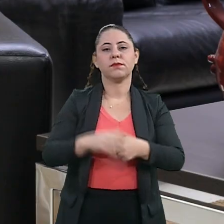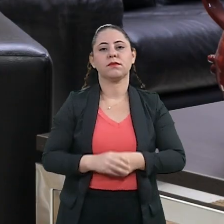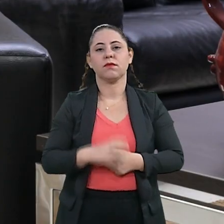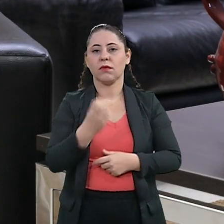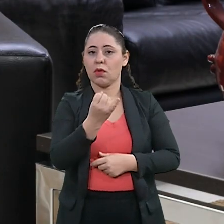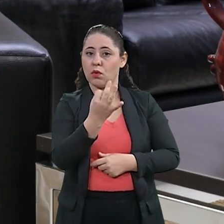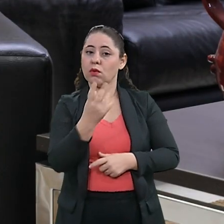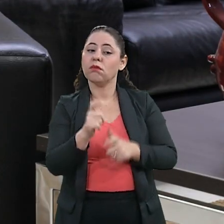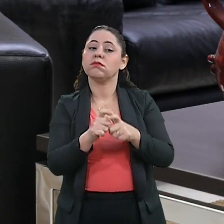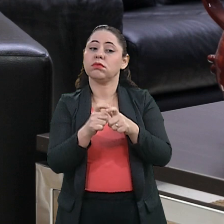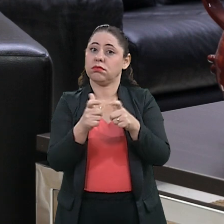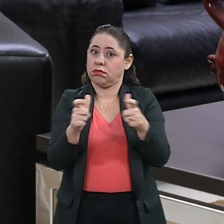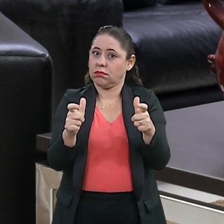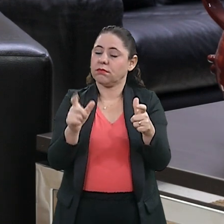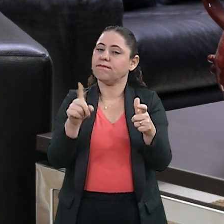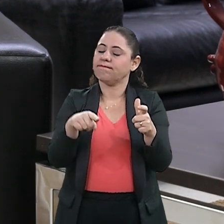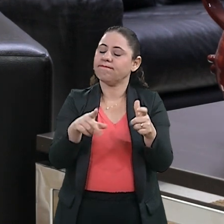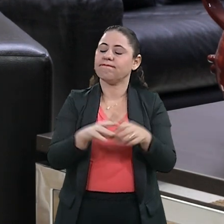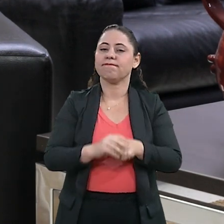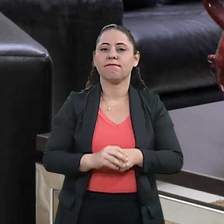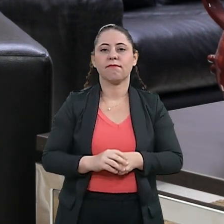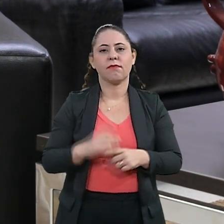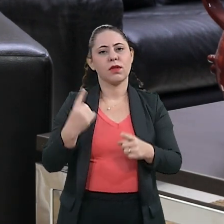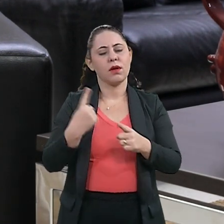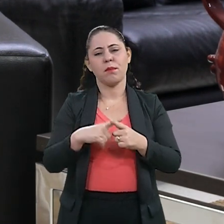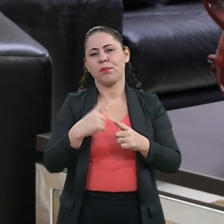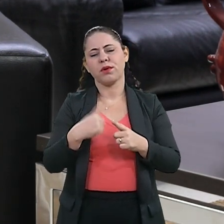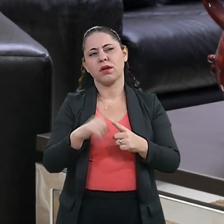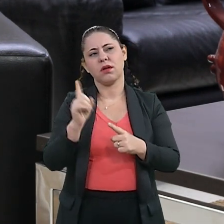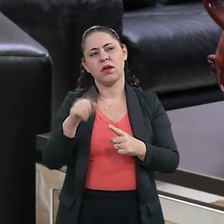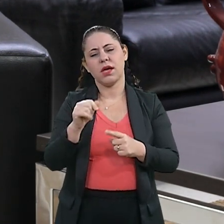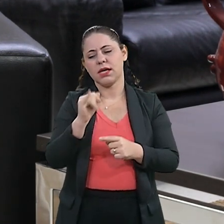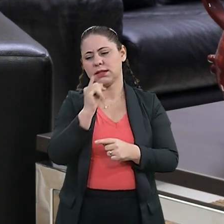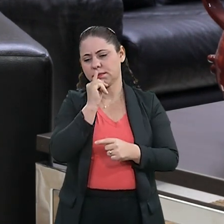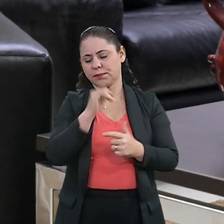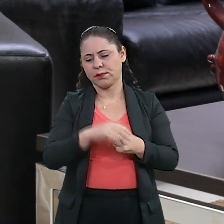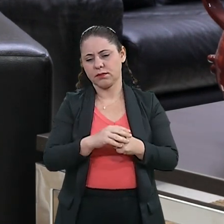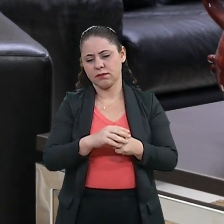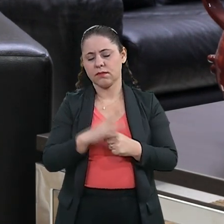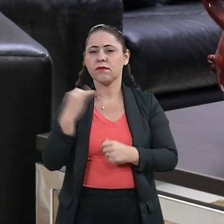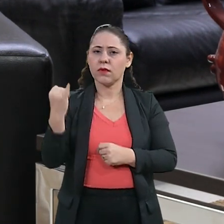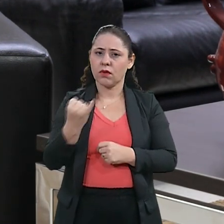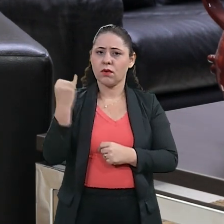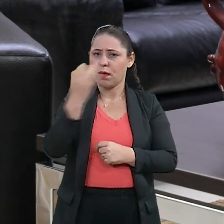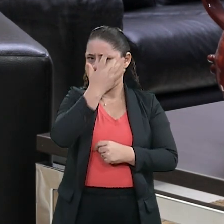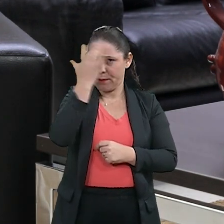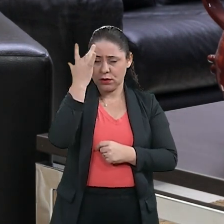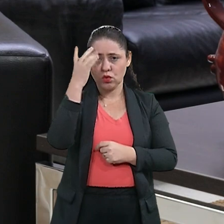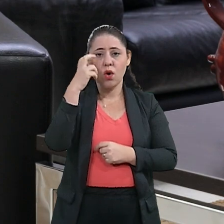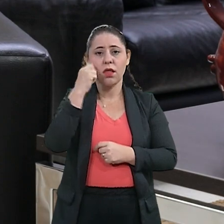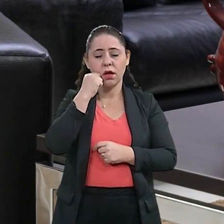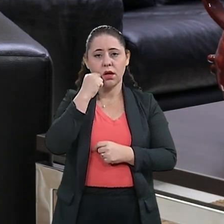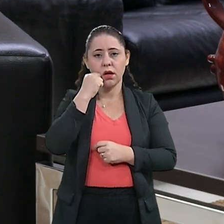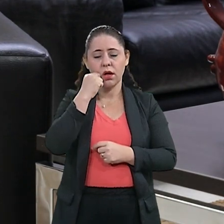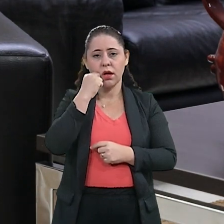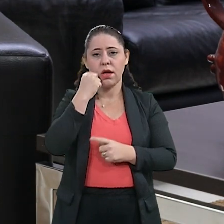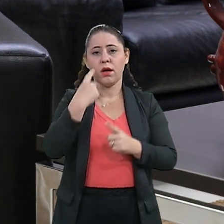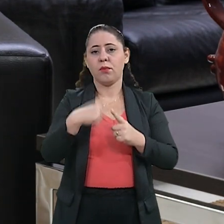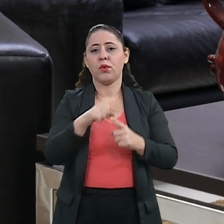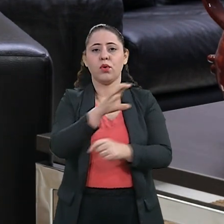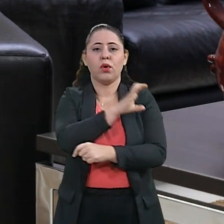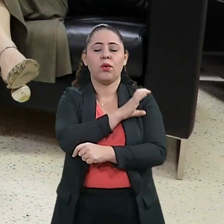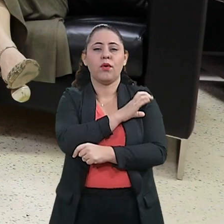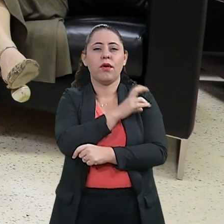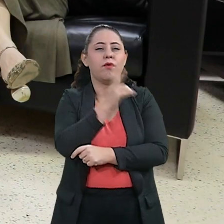procuras. E é um número significativo, né? Por que isso tem sido importante para as pessoas